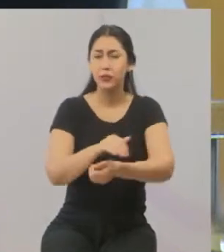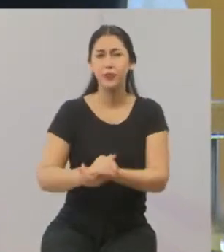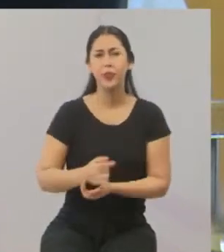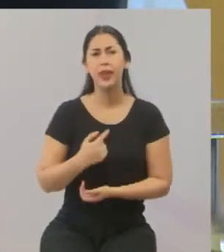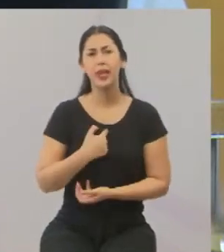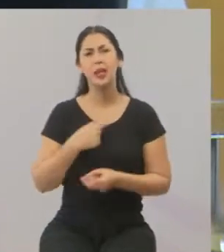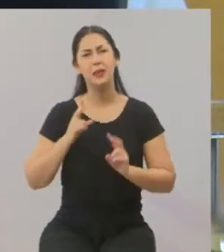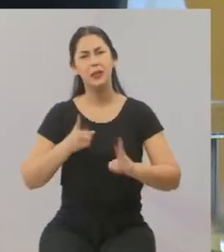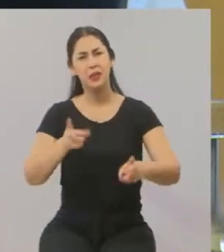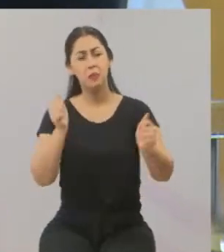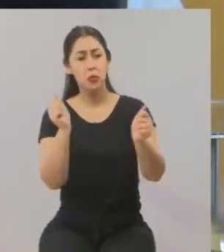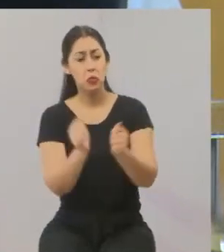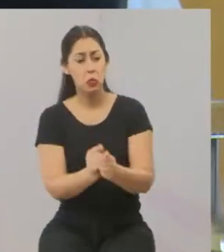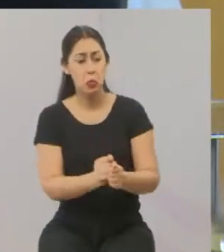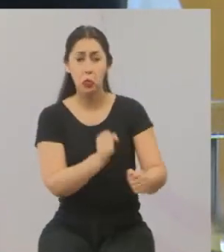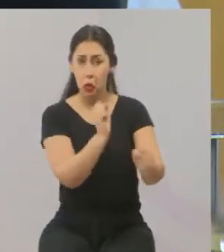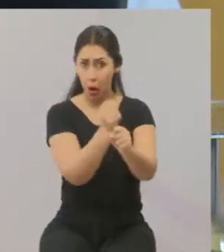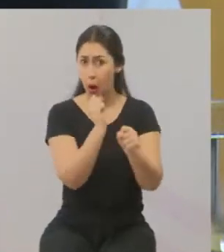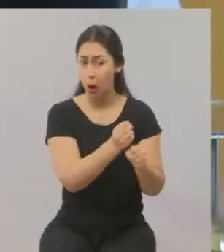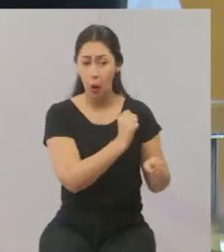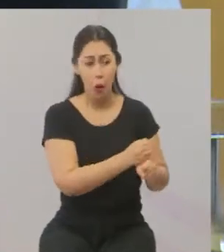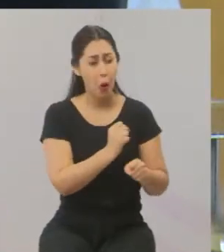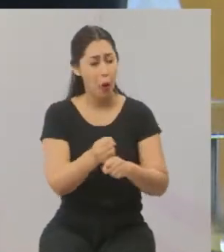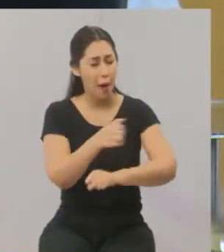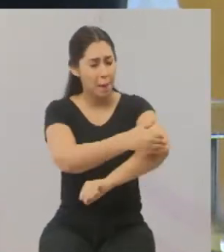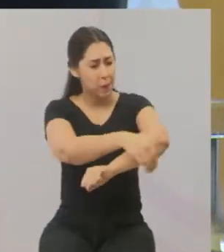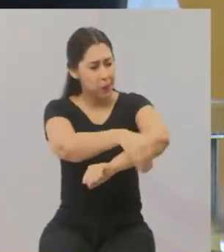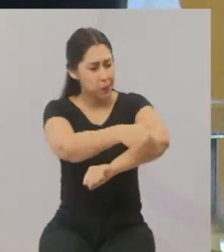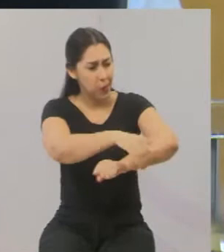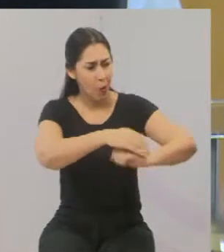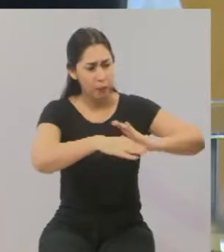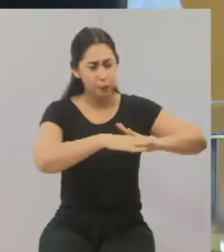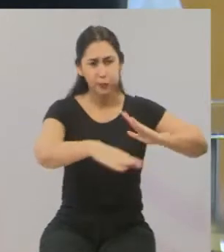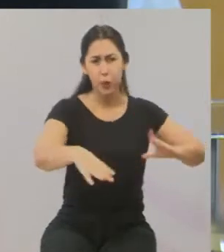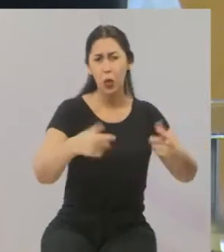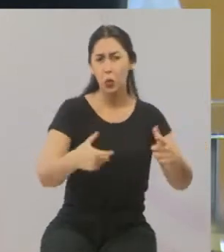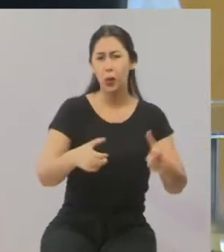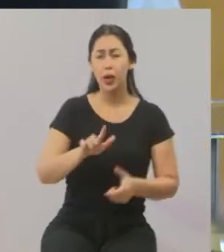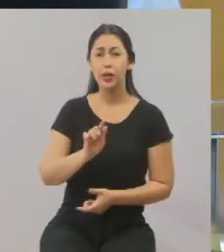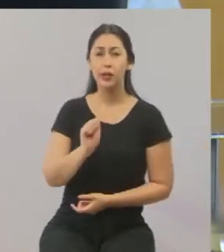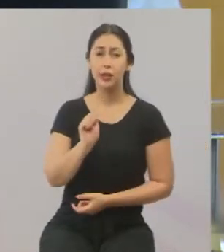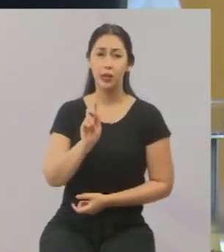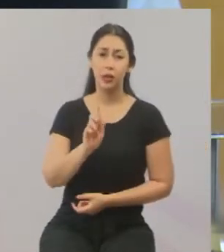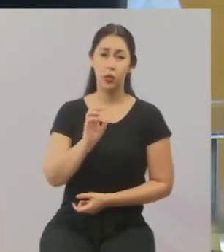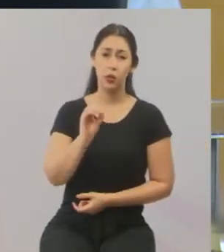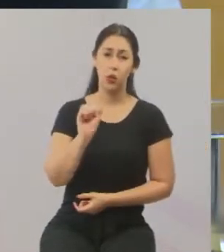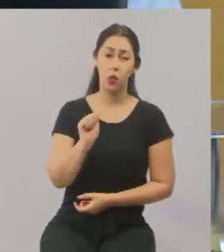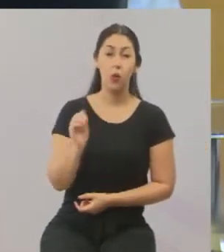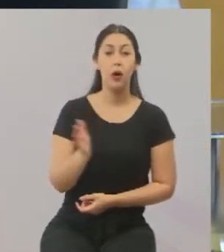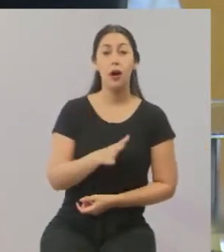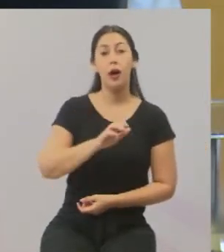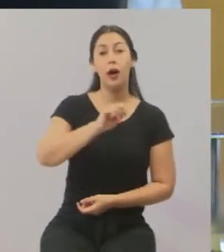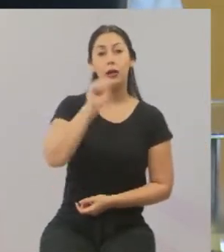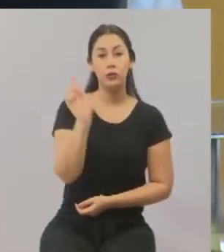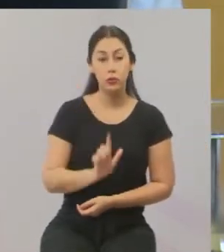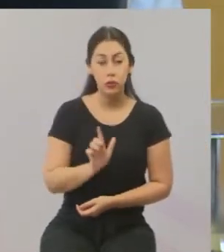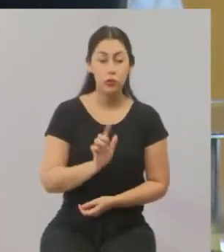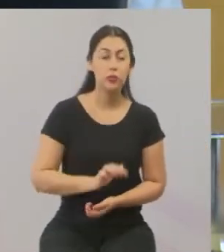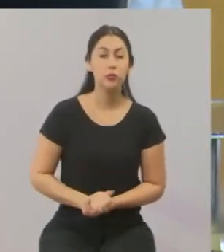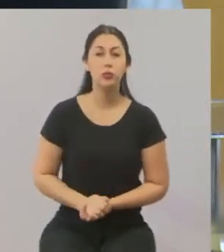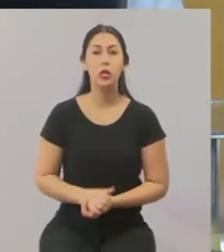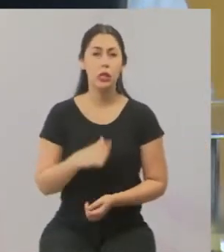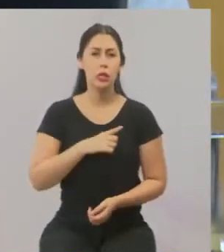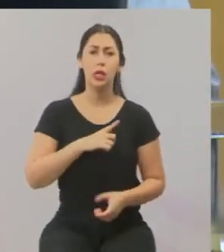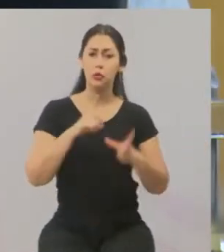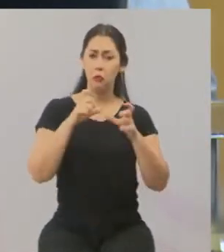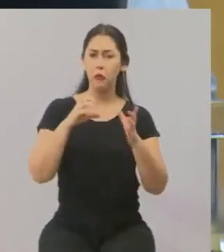as obras de pavimentação da estrada do bairro Lagoa Azul, melhoria esta que já encontra em sua fase final de execução, conforme fotos